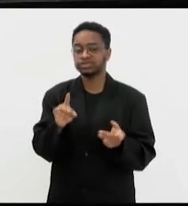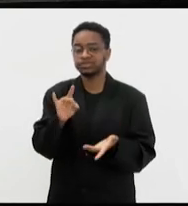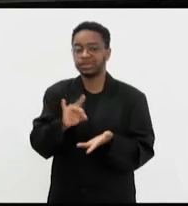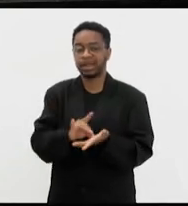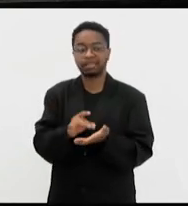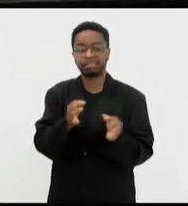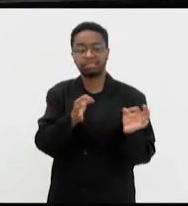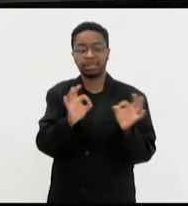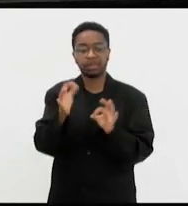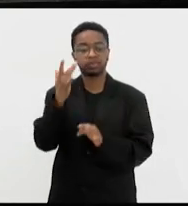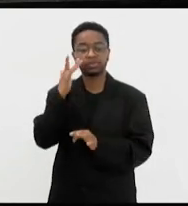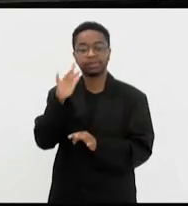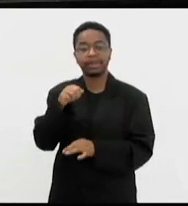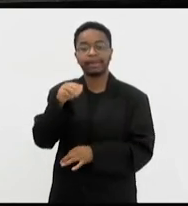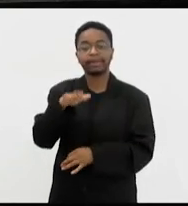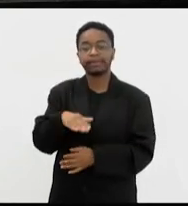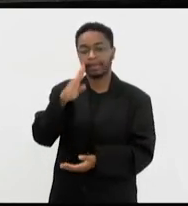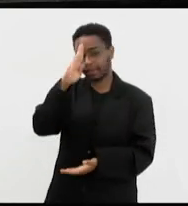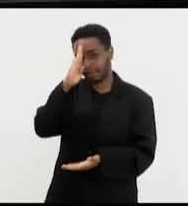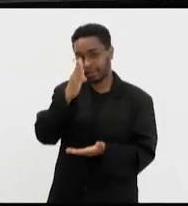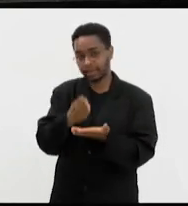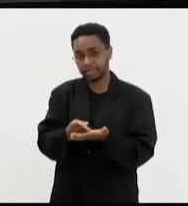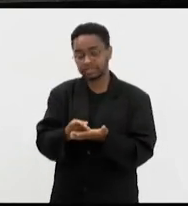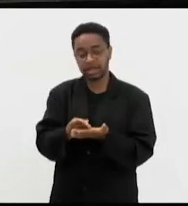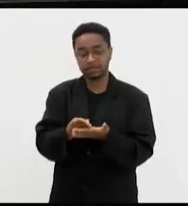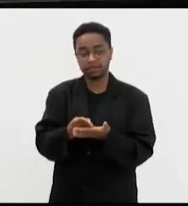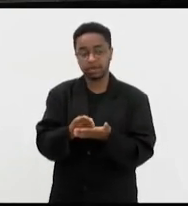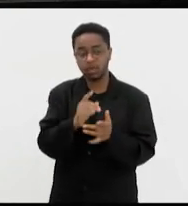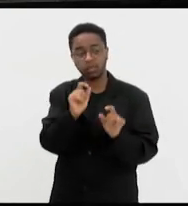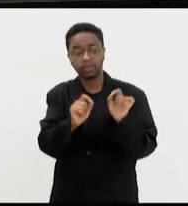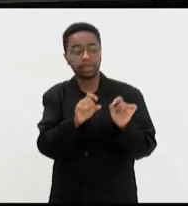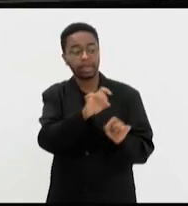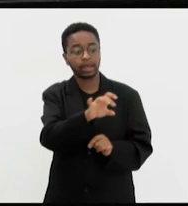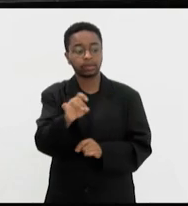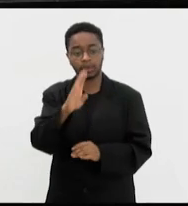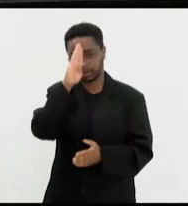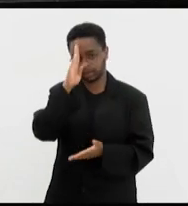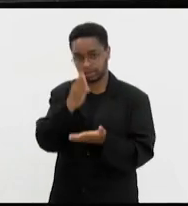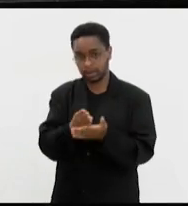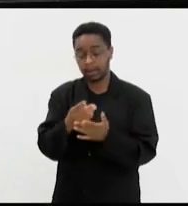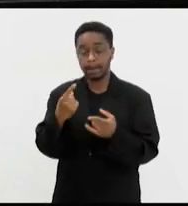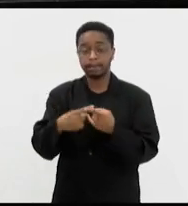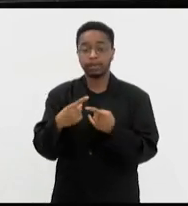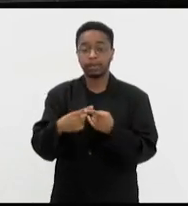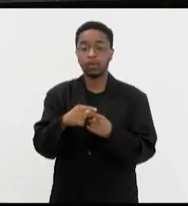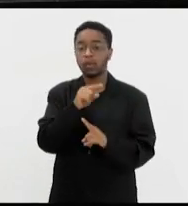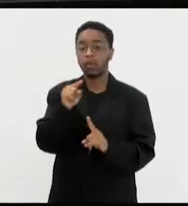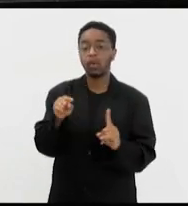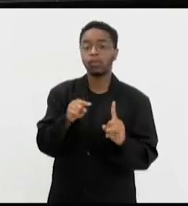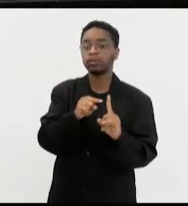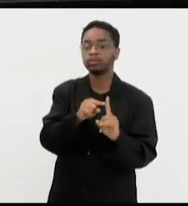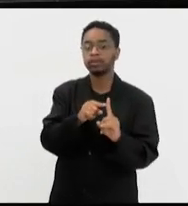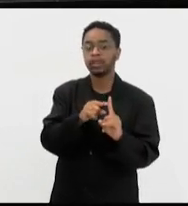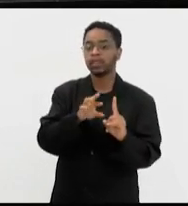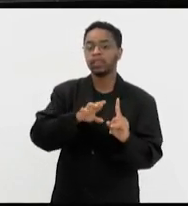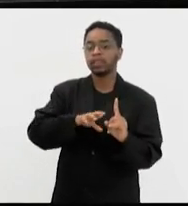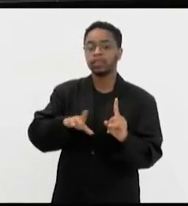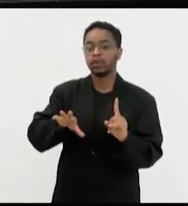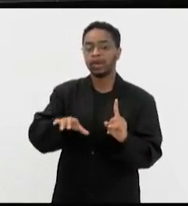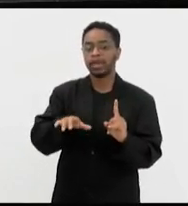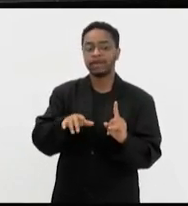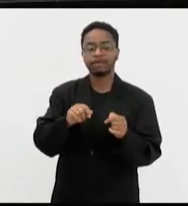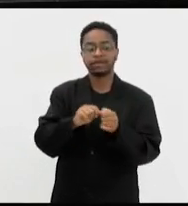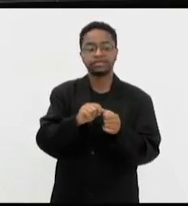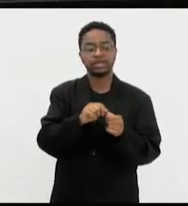sabia quem acreditava em qu o objetivo do culto não era convencer